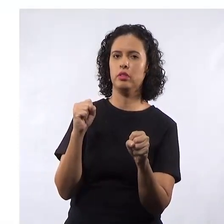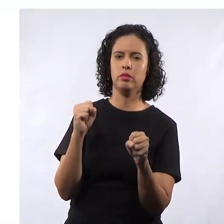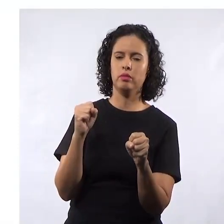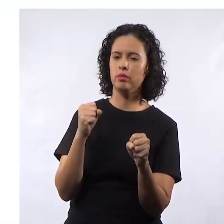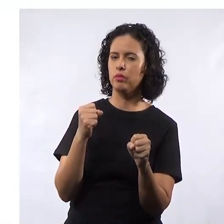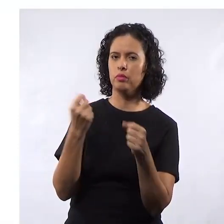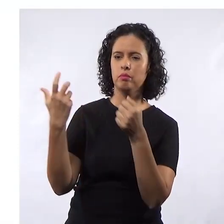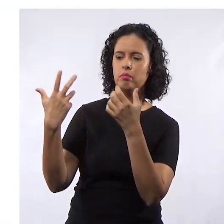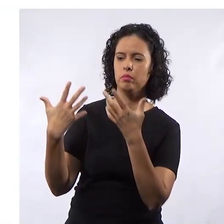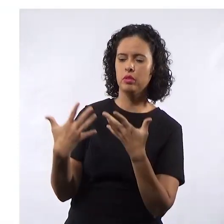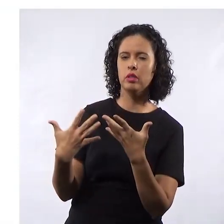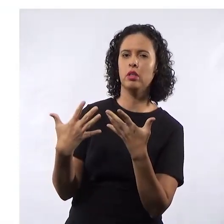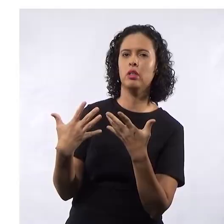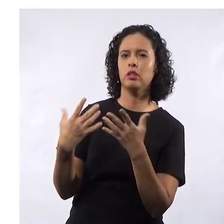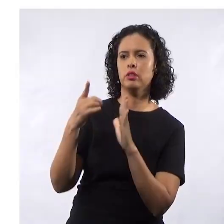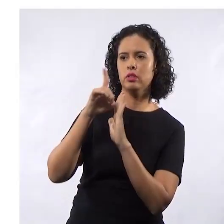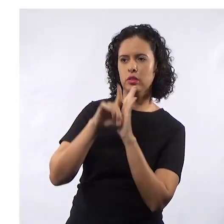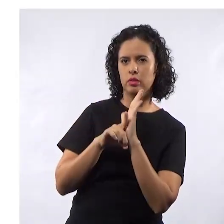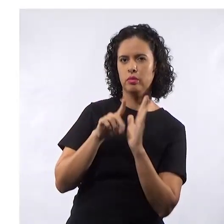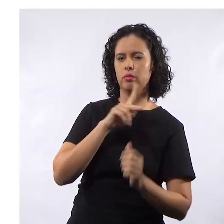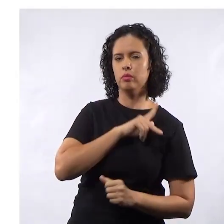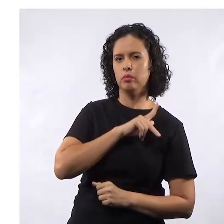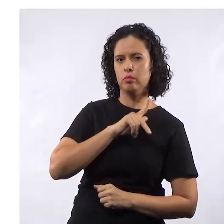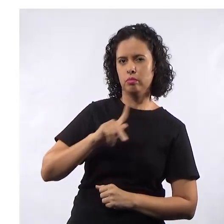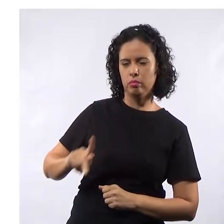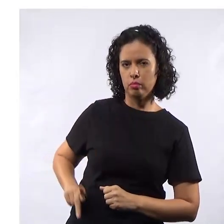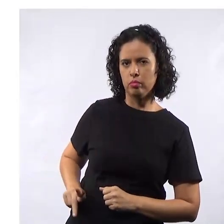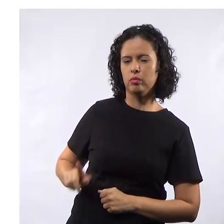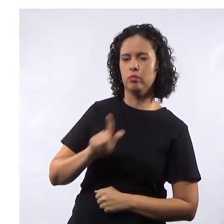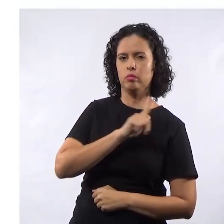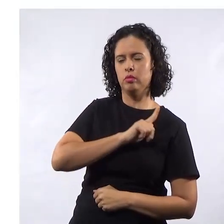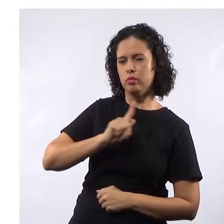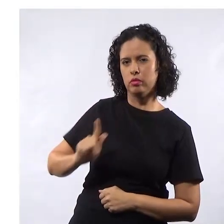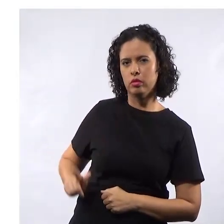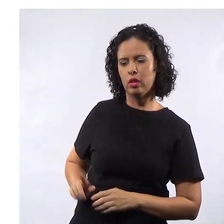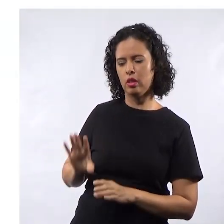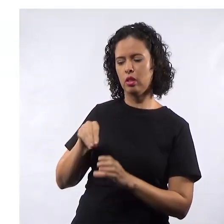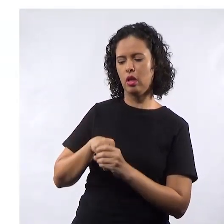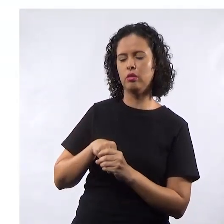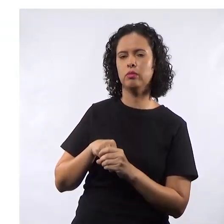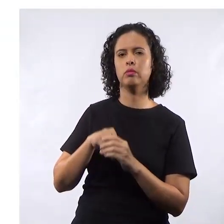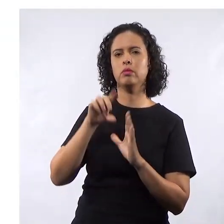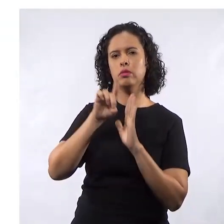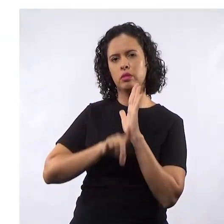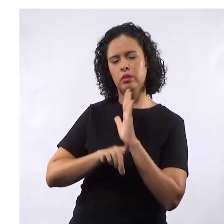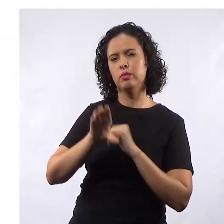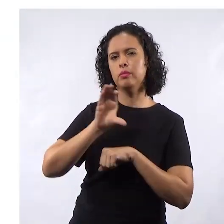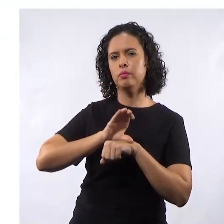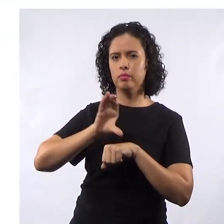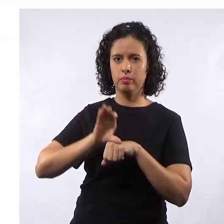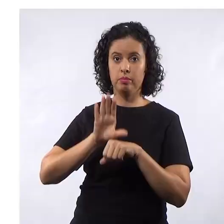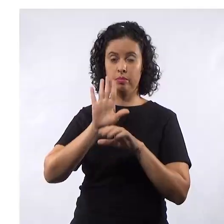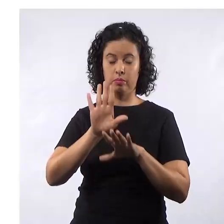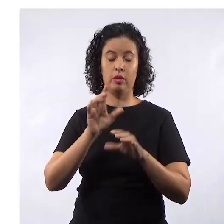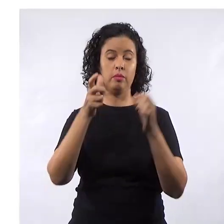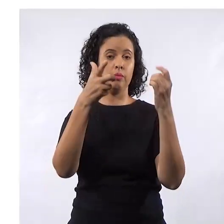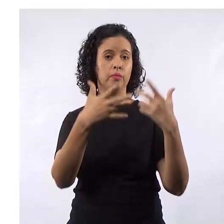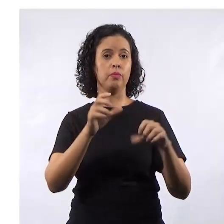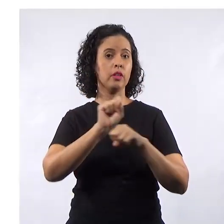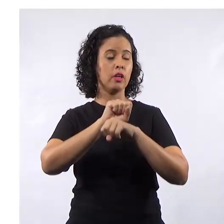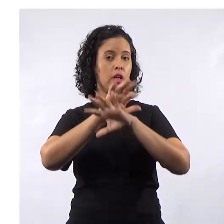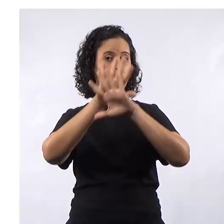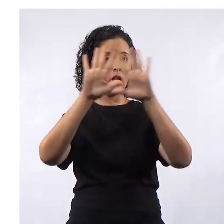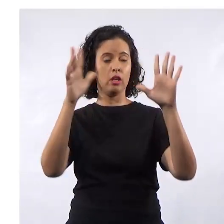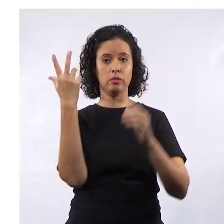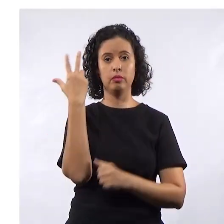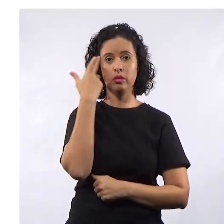direito público dentro do direito civil. Em alguns pontos eu até concordo, né? Mas trazendo aqui para vocês, de forma mais ampla, de